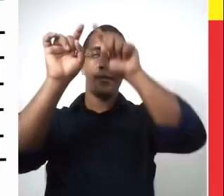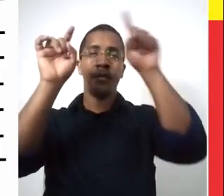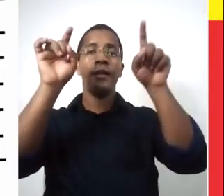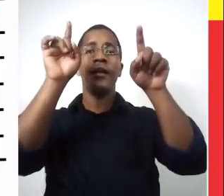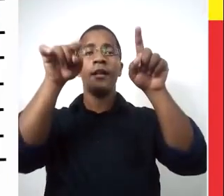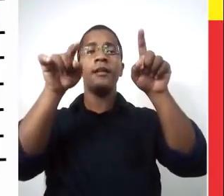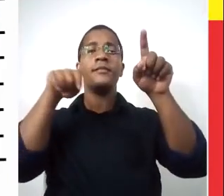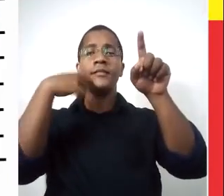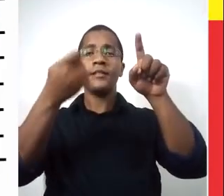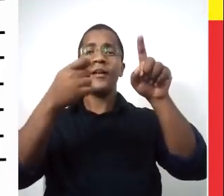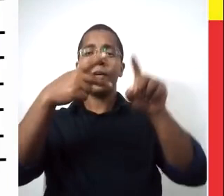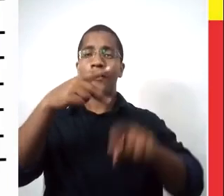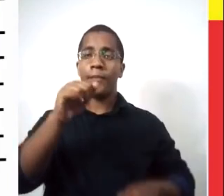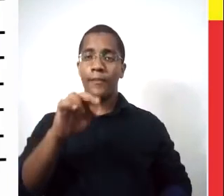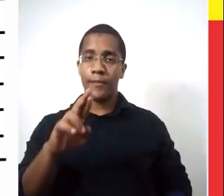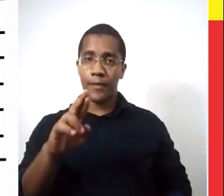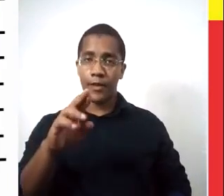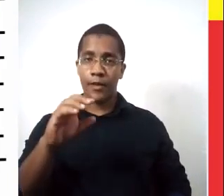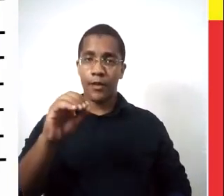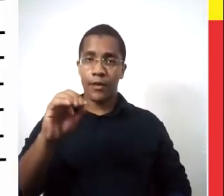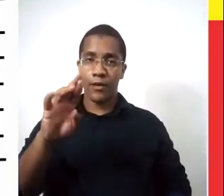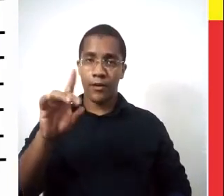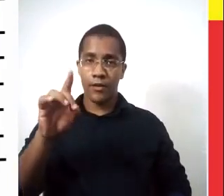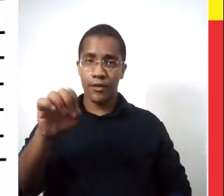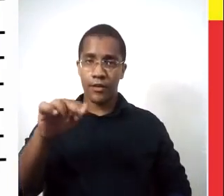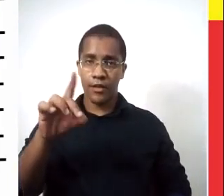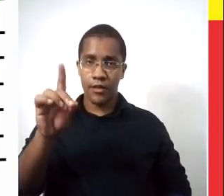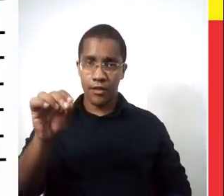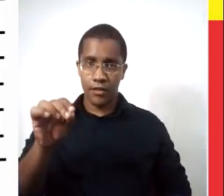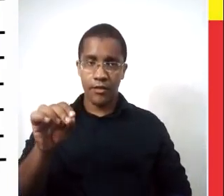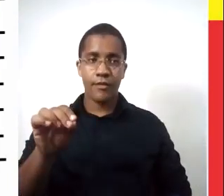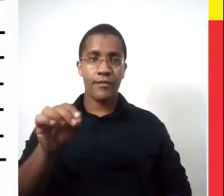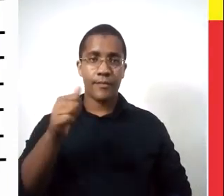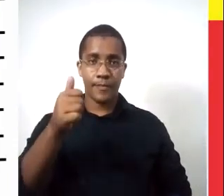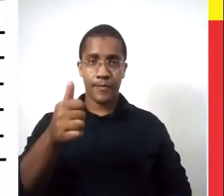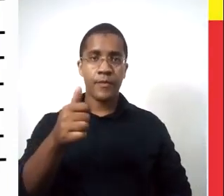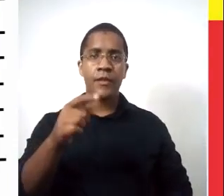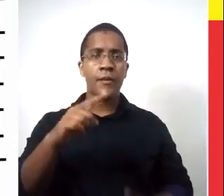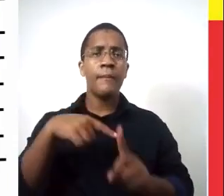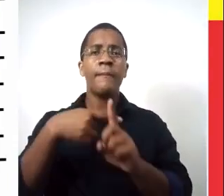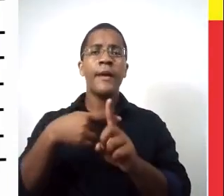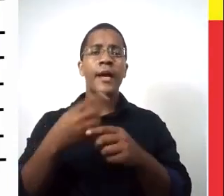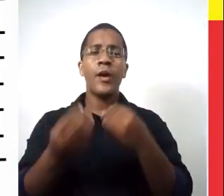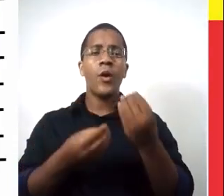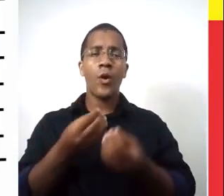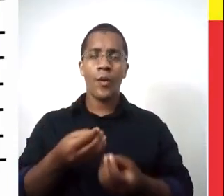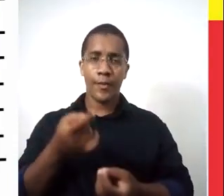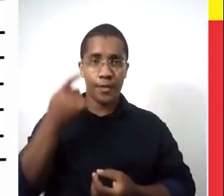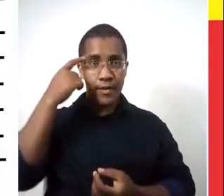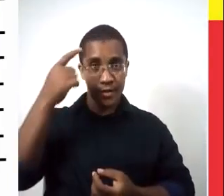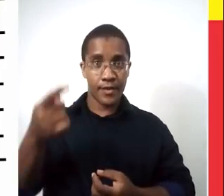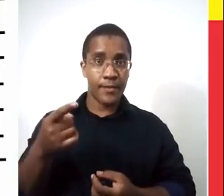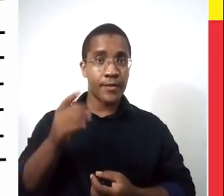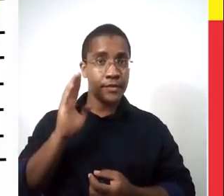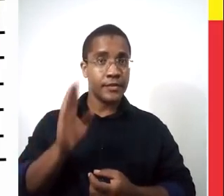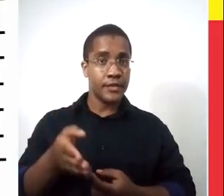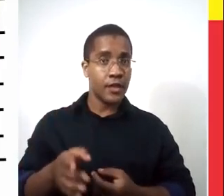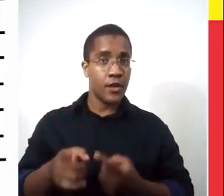que é o par ordenado. Então, eu vou fazer agora, posso achar mais, mas com 2 pontos a gente